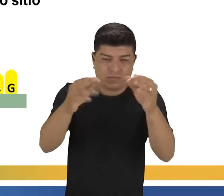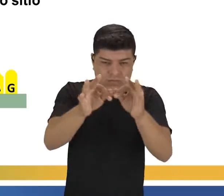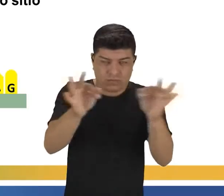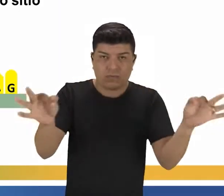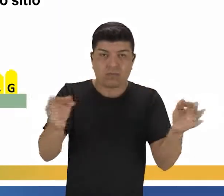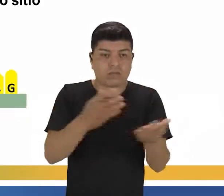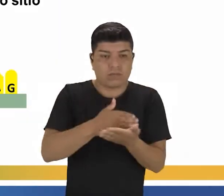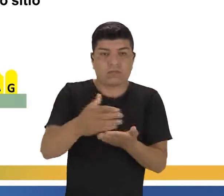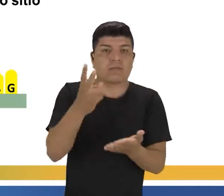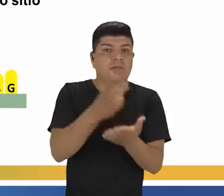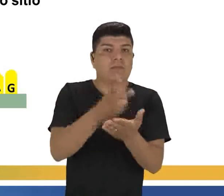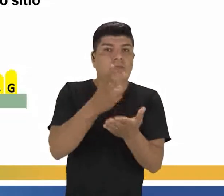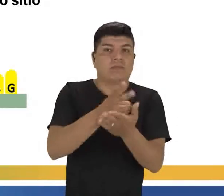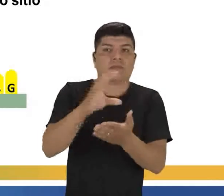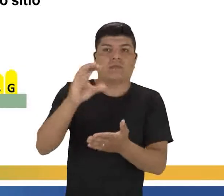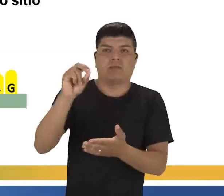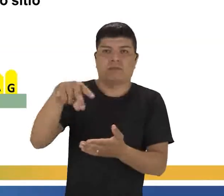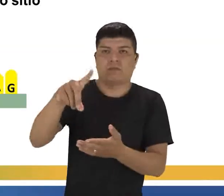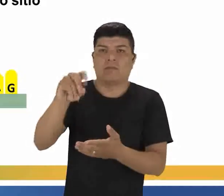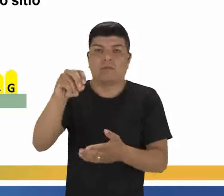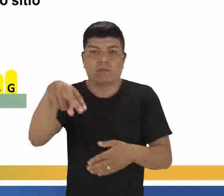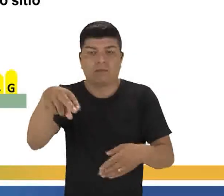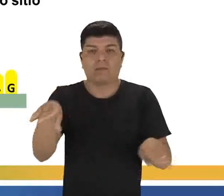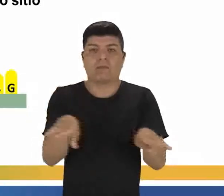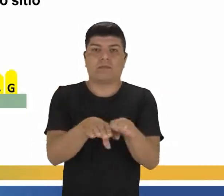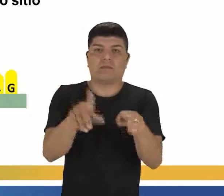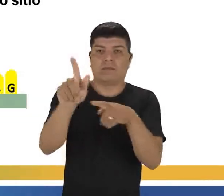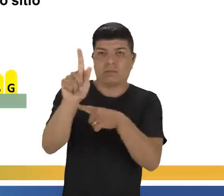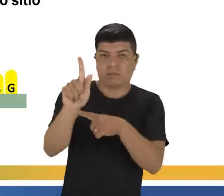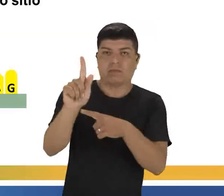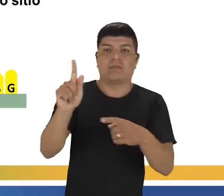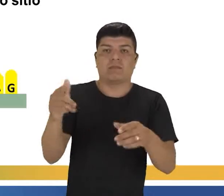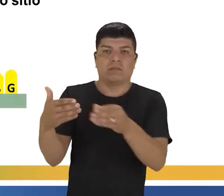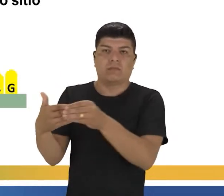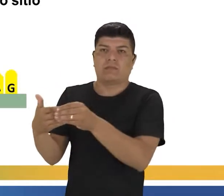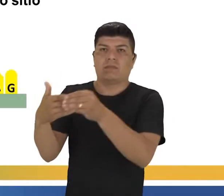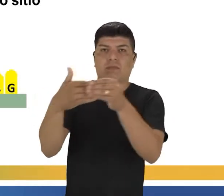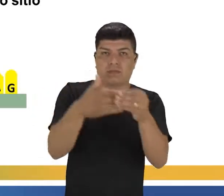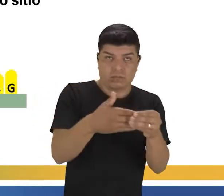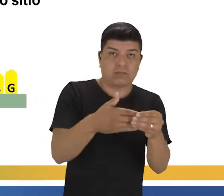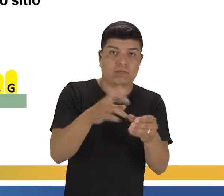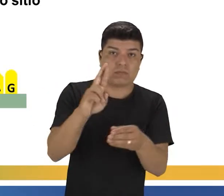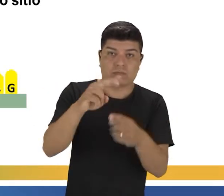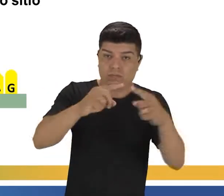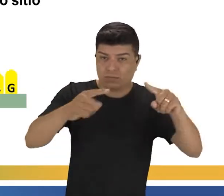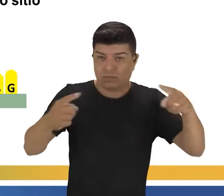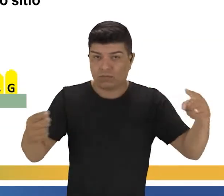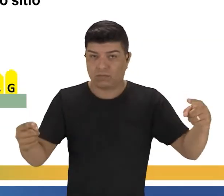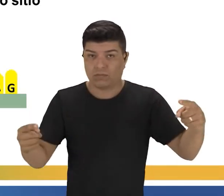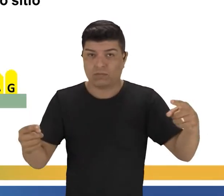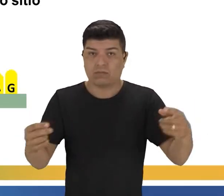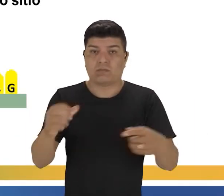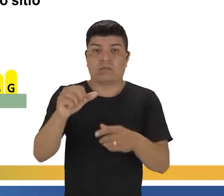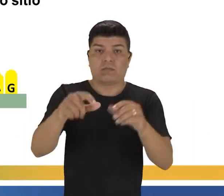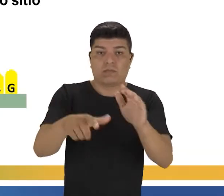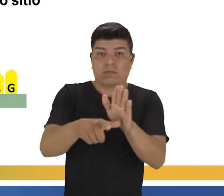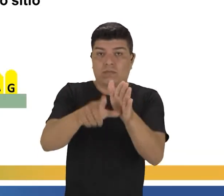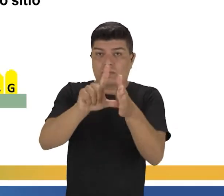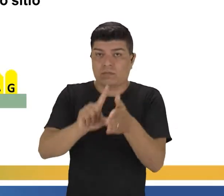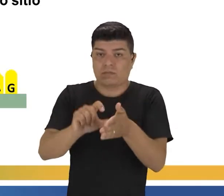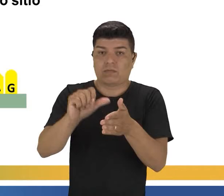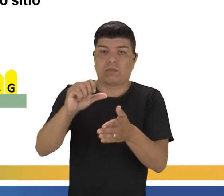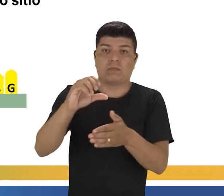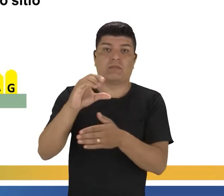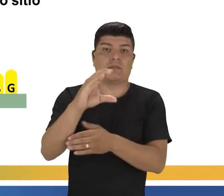começar sempre com esse códon AUG, né? E o RNA transportador vai ter o anticódon, né? Que vai